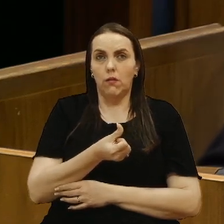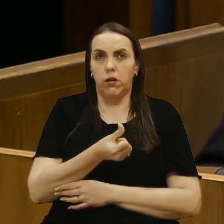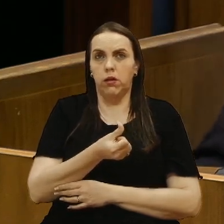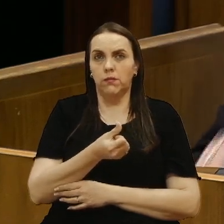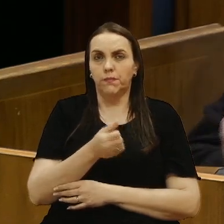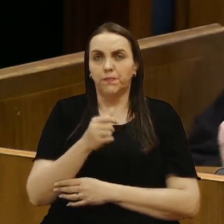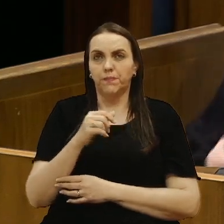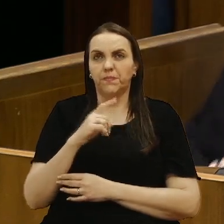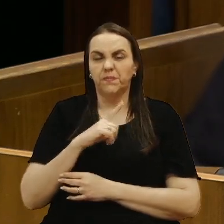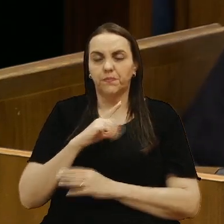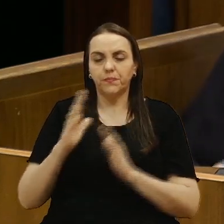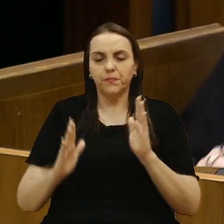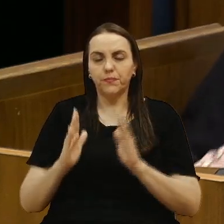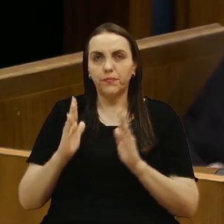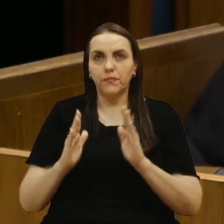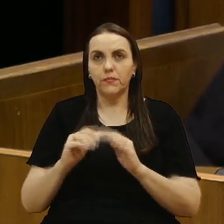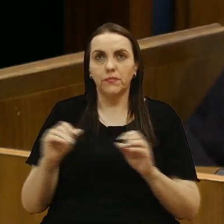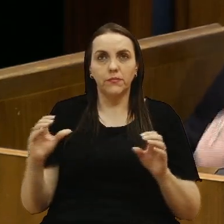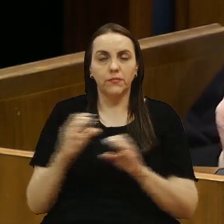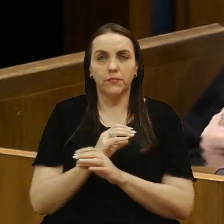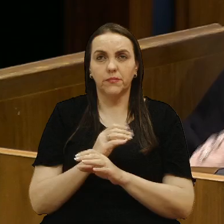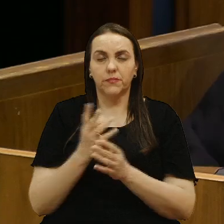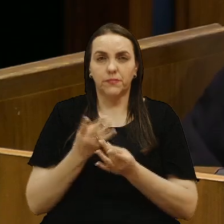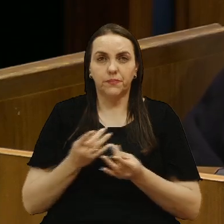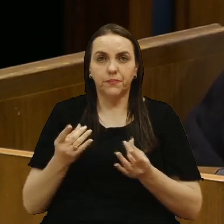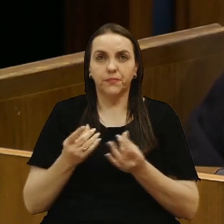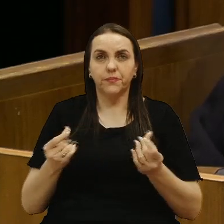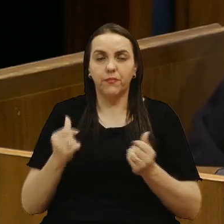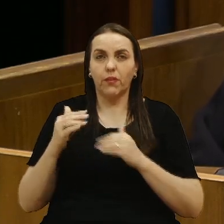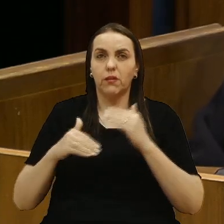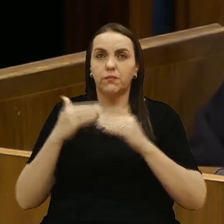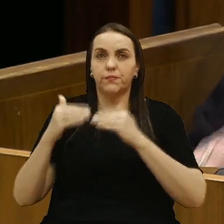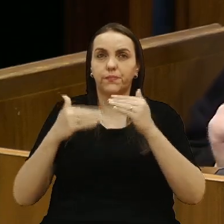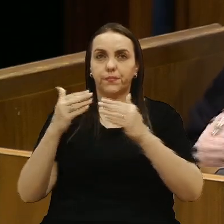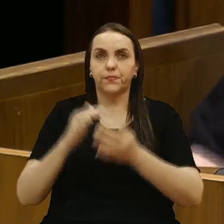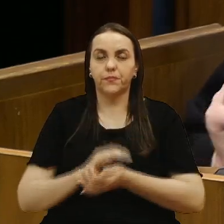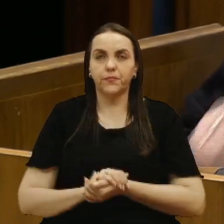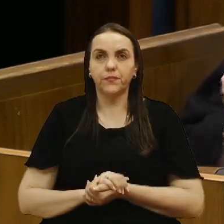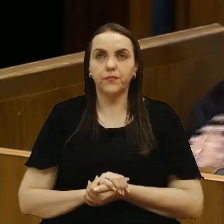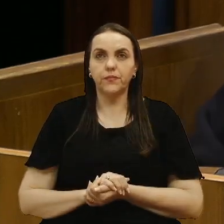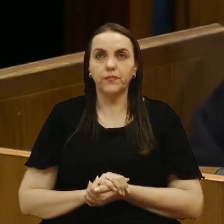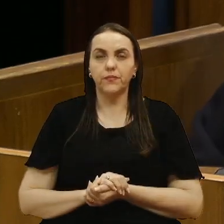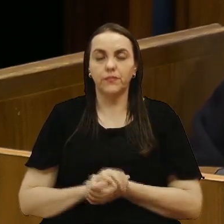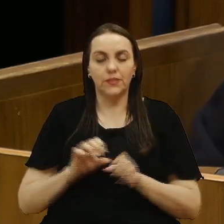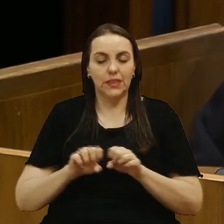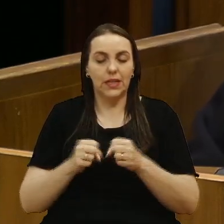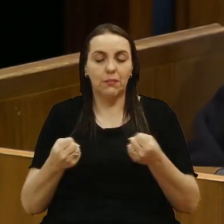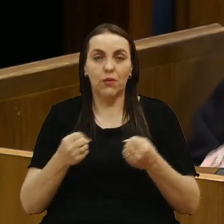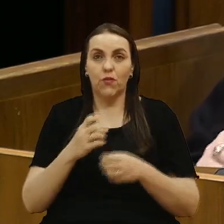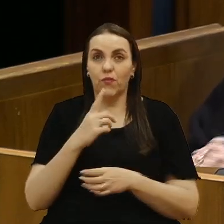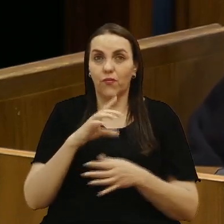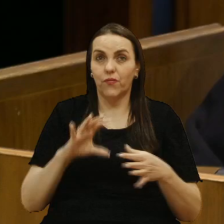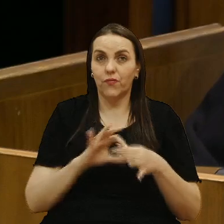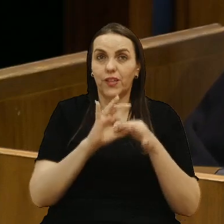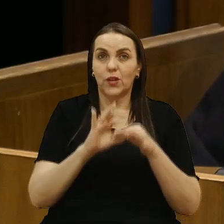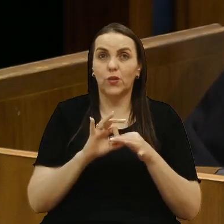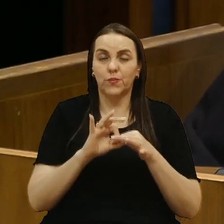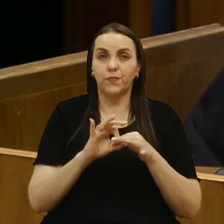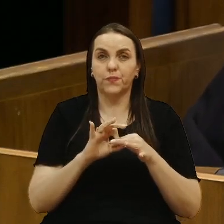uma fase extremamente sensível do desenvolvimento. Romper vínculos